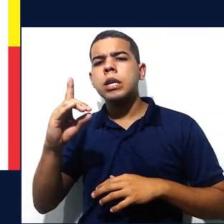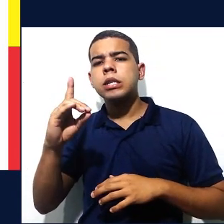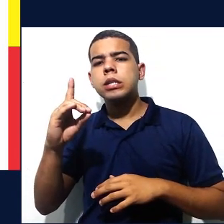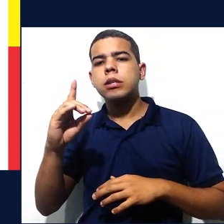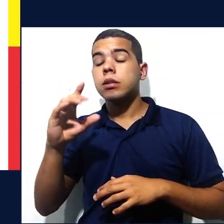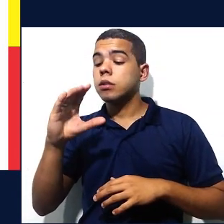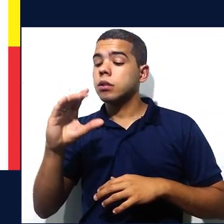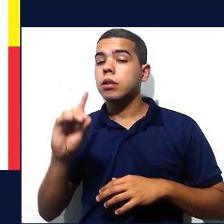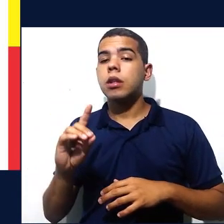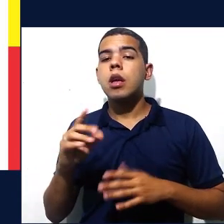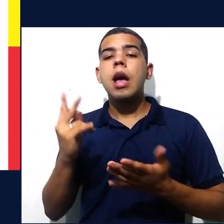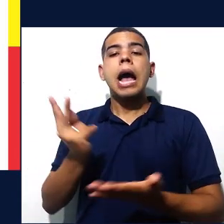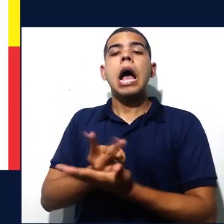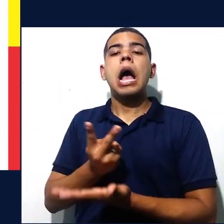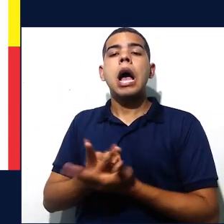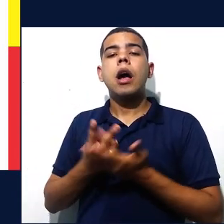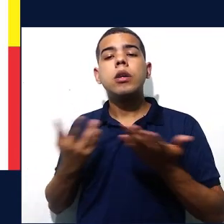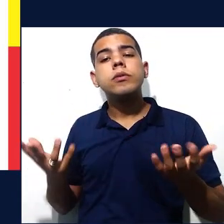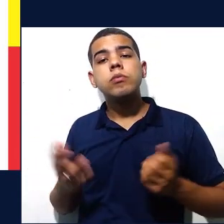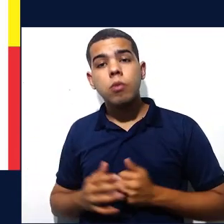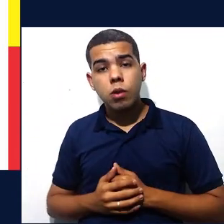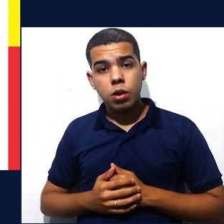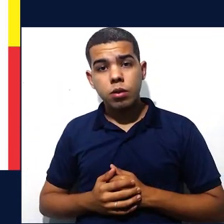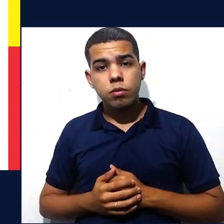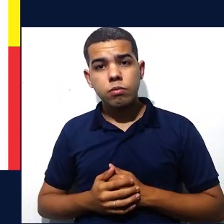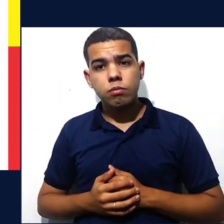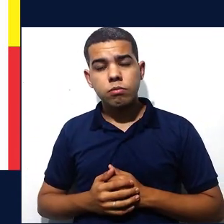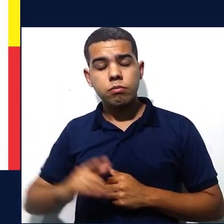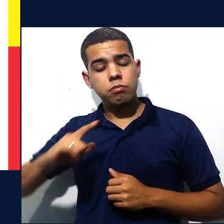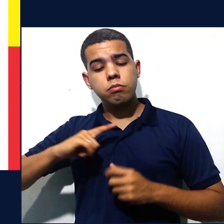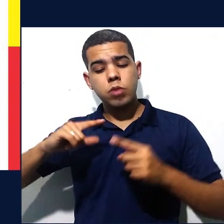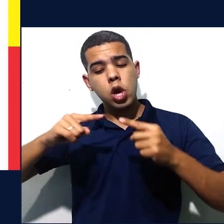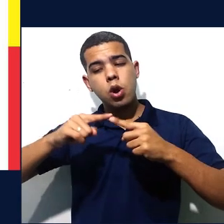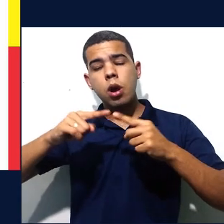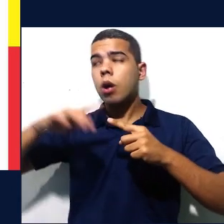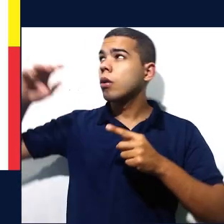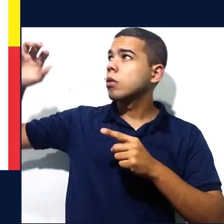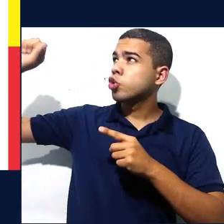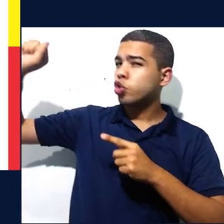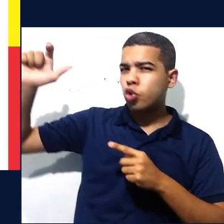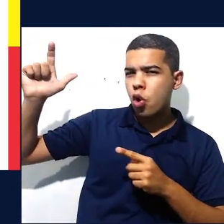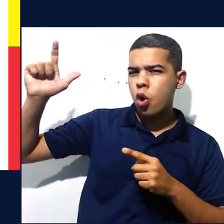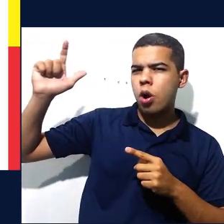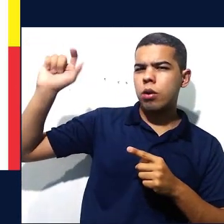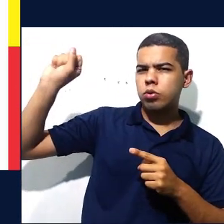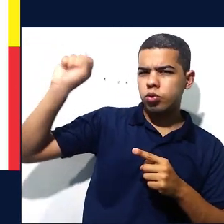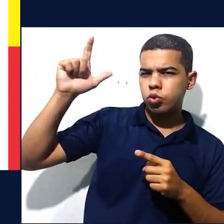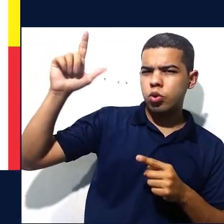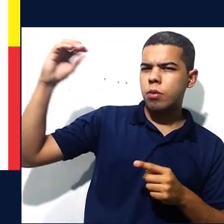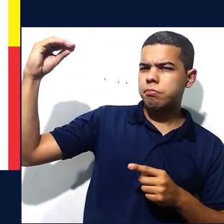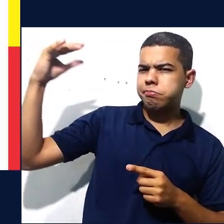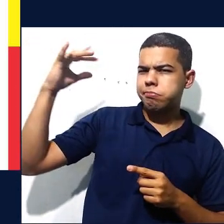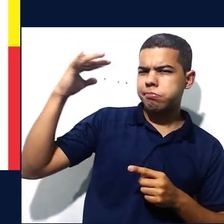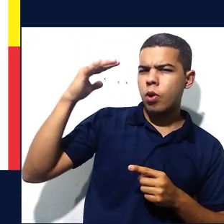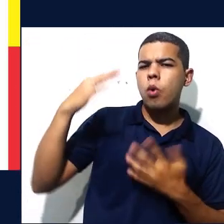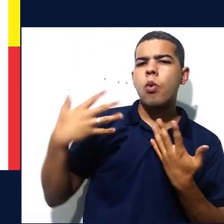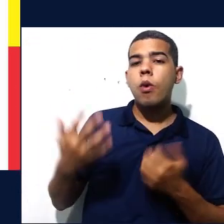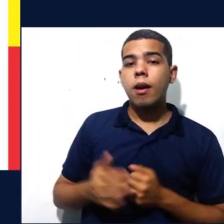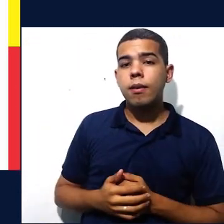relação ao aumento da entrada dos raios ultravioletas na superfície terrestre? Bora lá